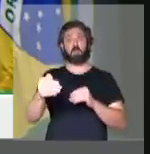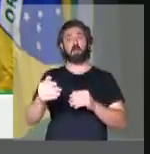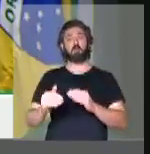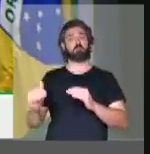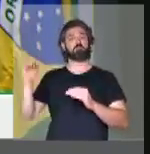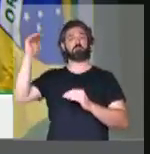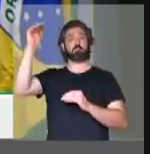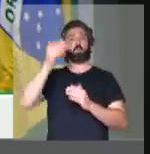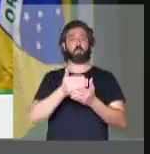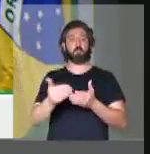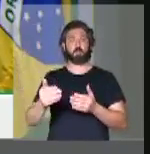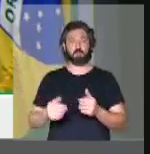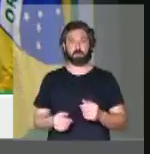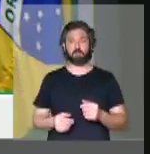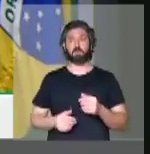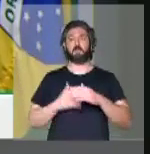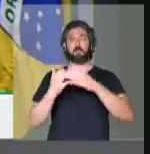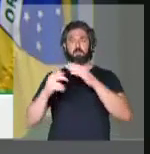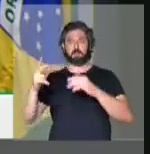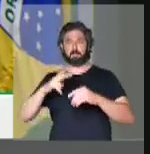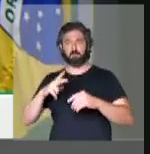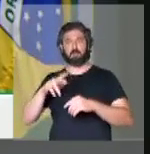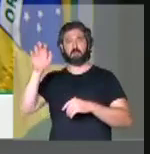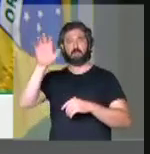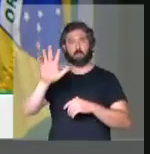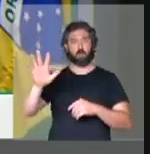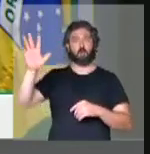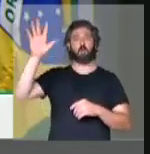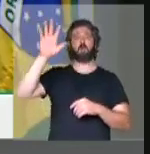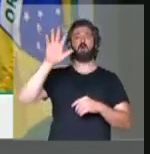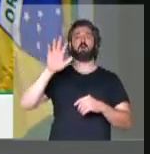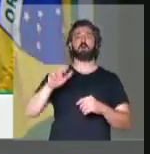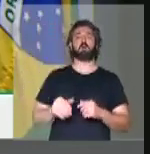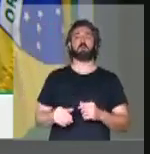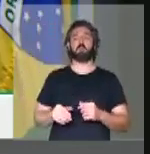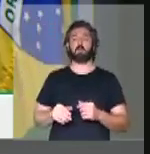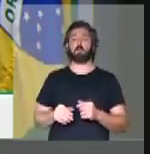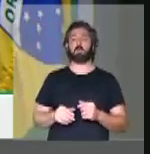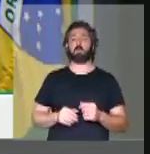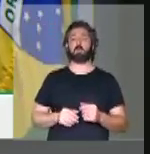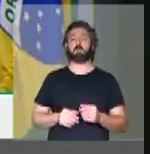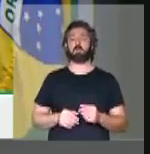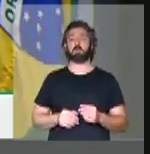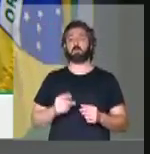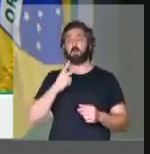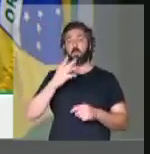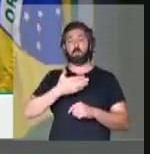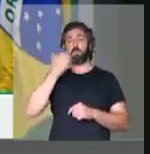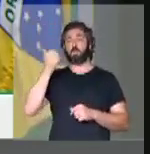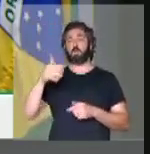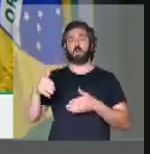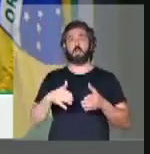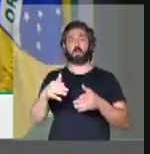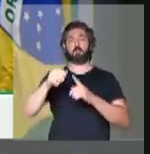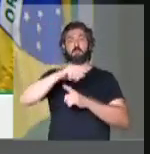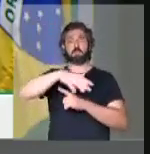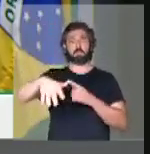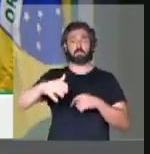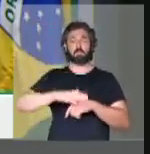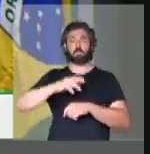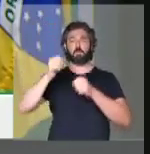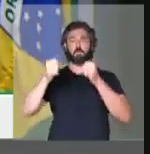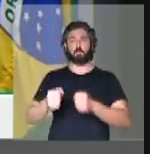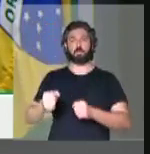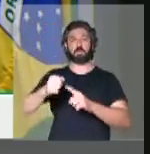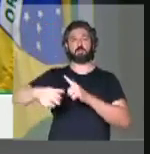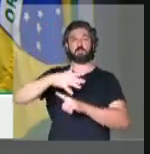ampla estatização de empresas privadas europeias. Era, dizia-se, o caminho para distribuir melhor o